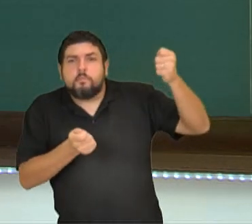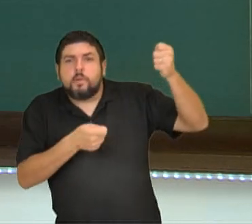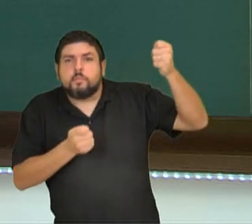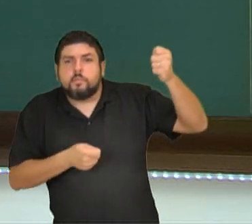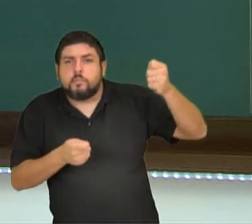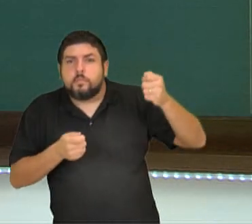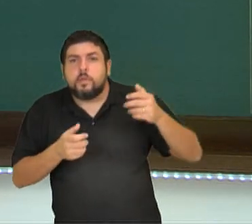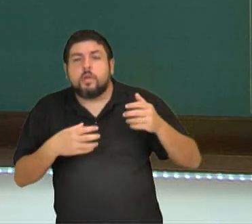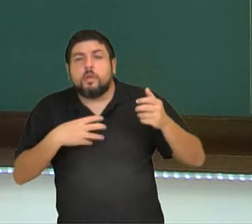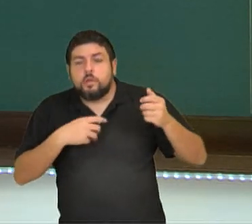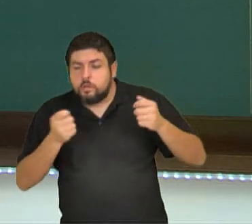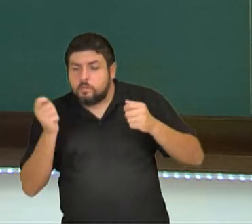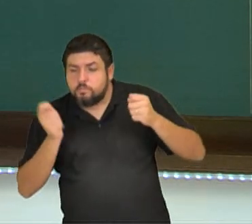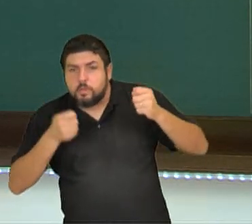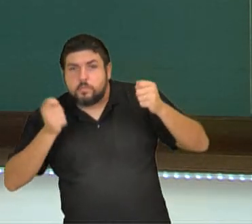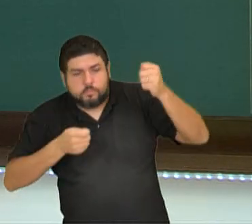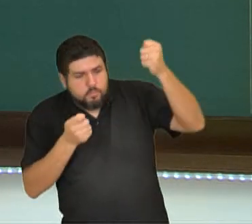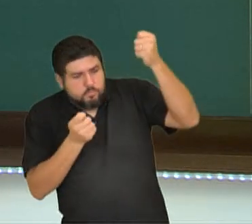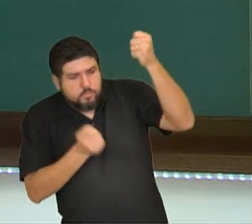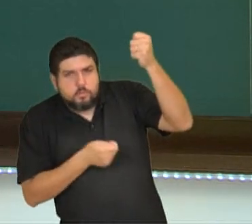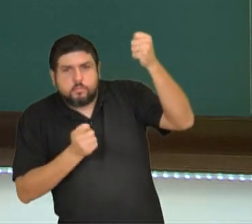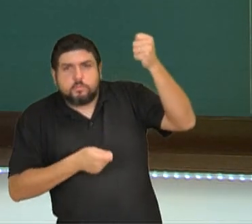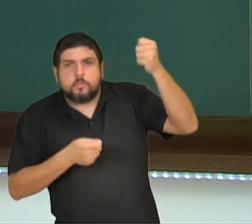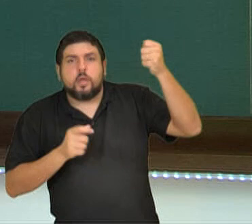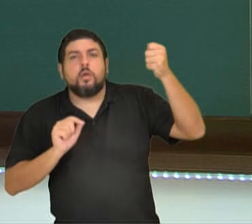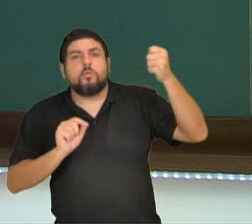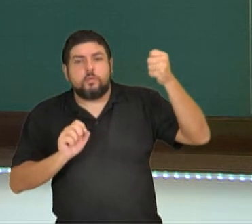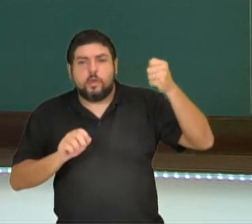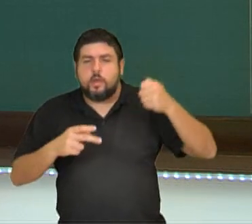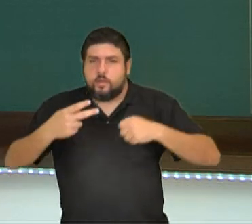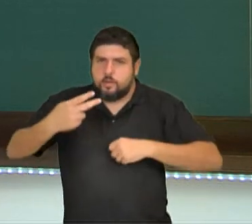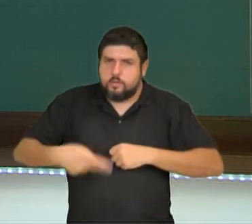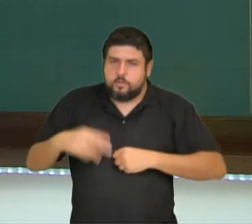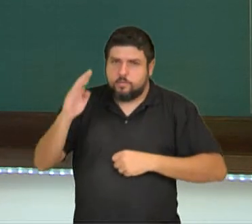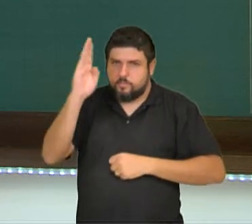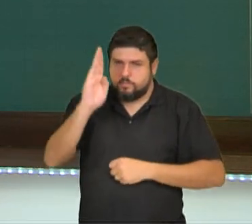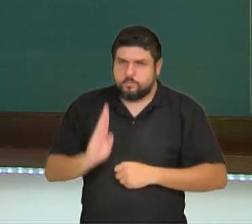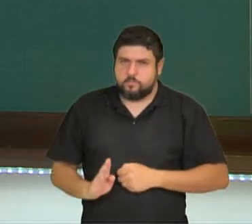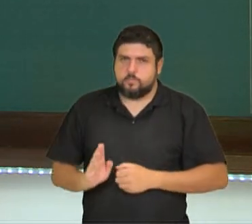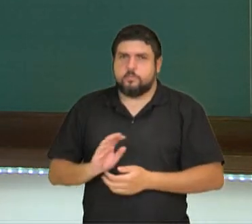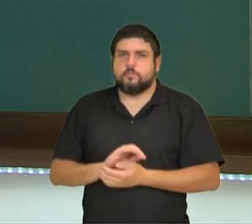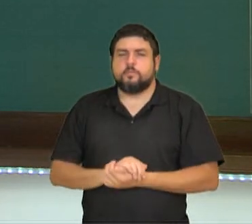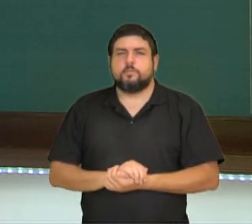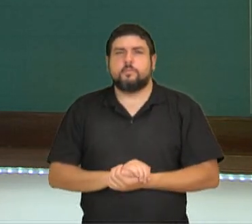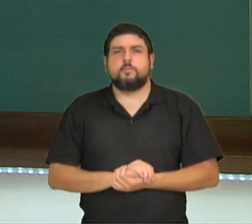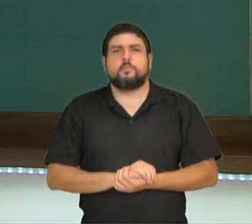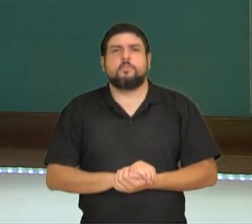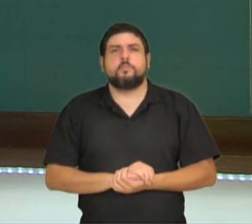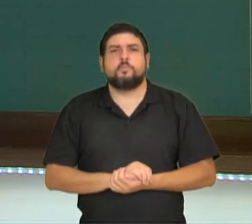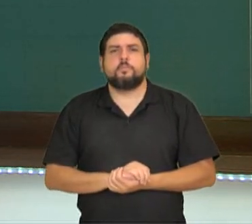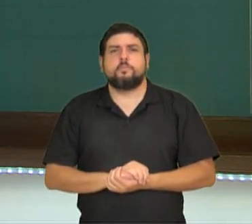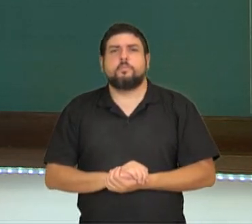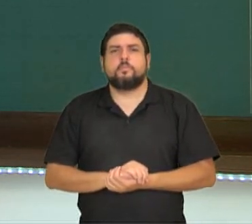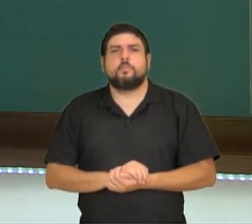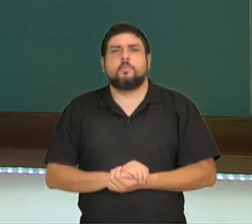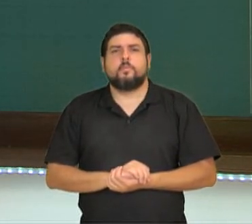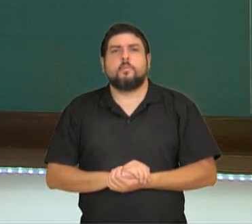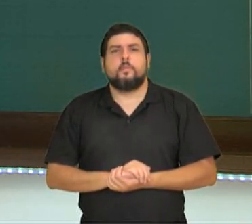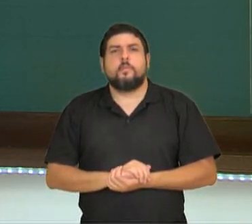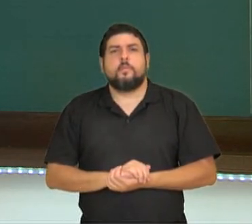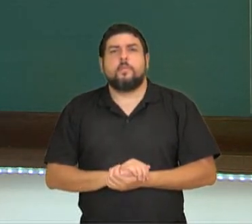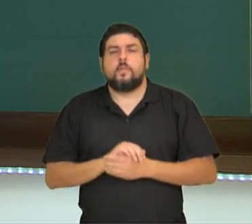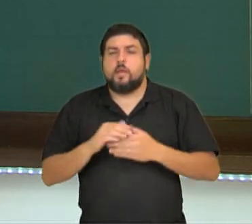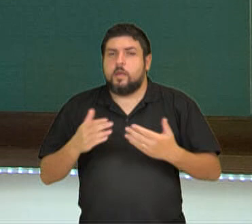som, daí ele é adaptado aqui, né, pelos brasileiros, pelos afrodescendentes brasileiros. Então,